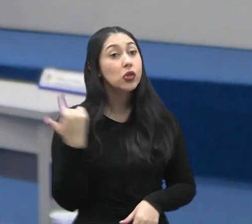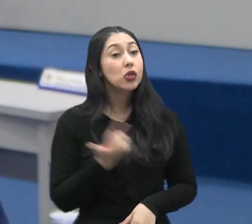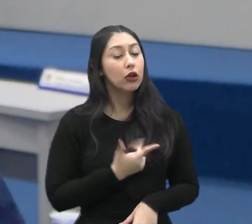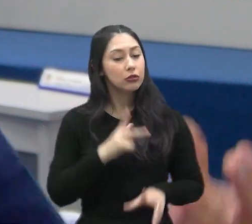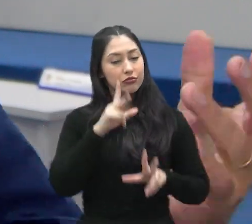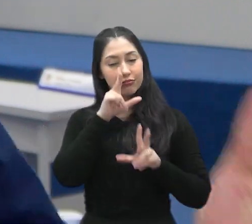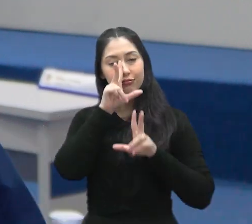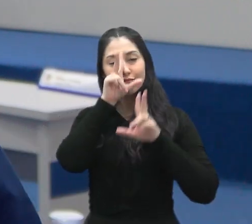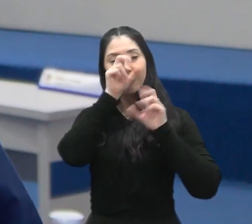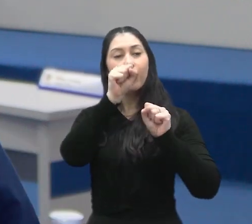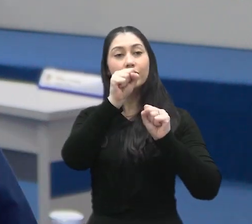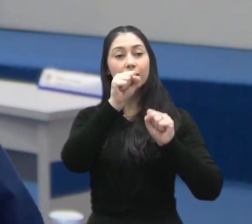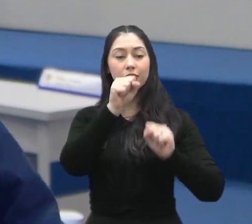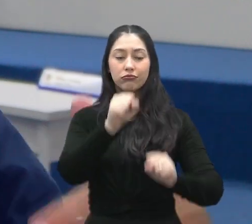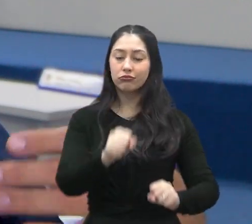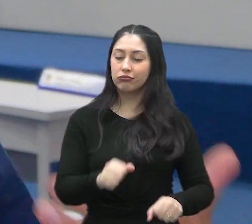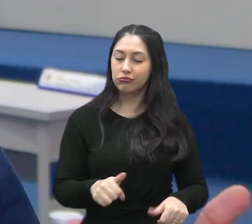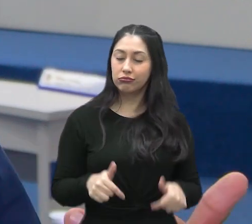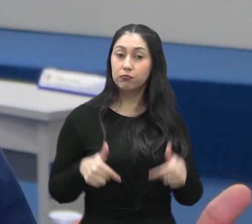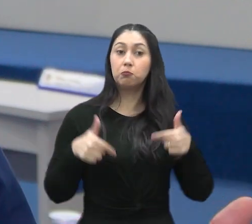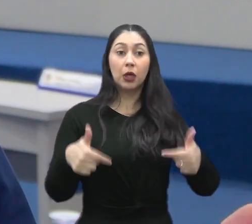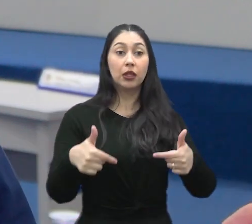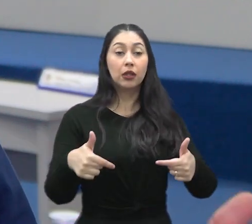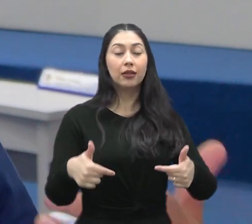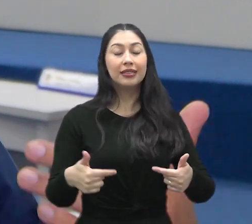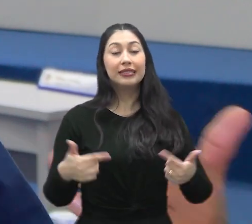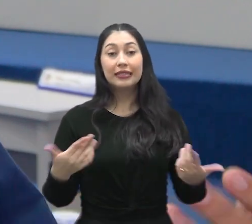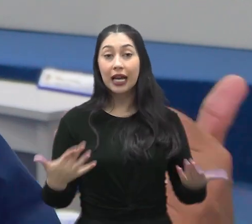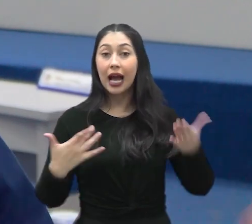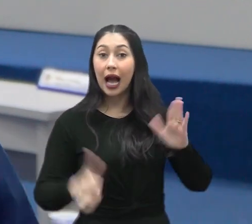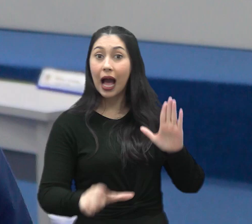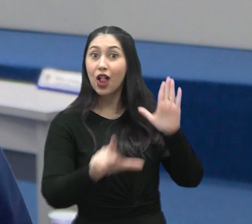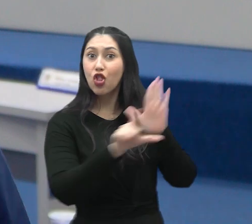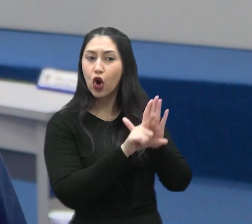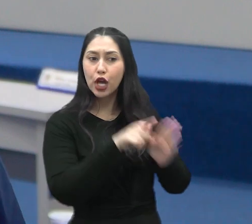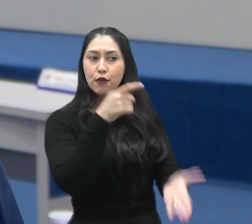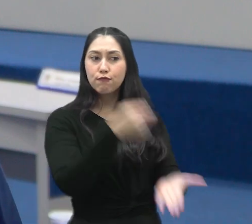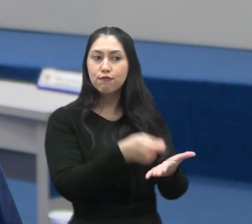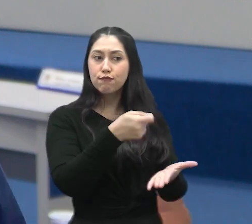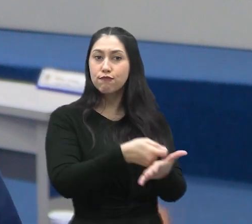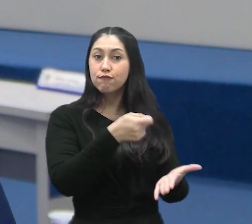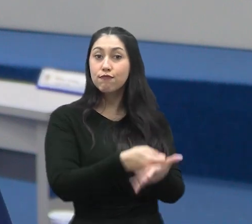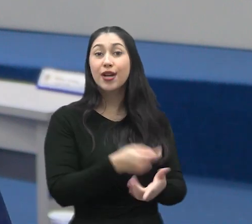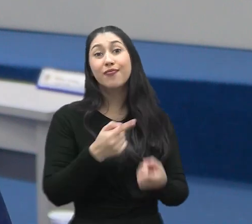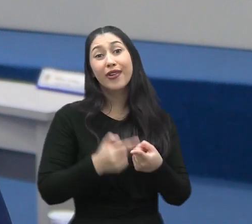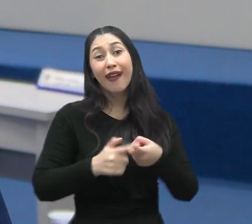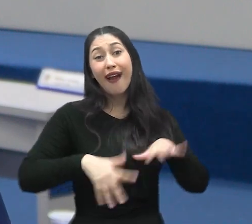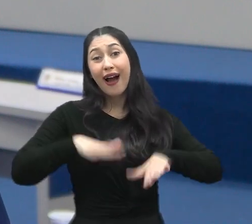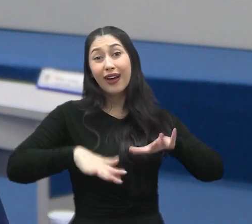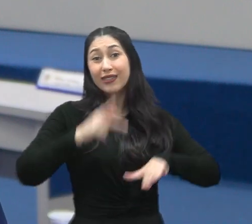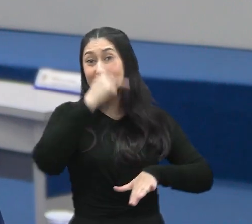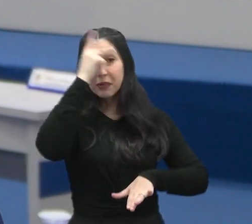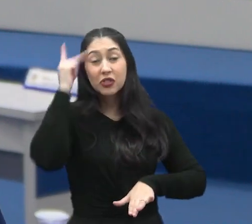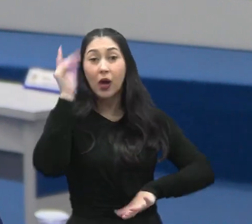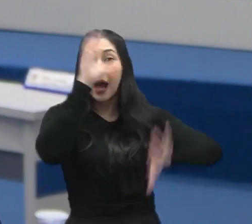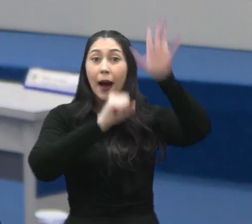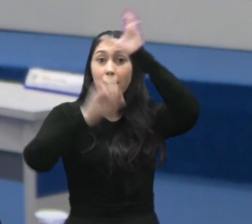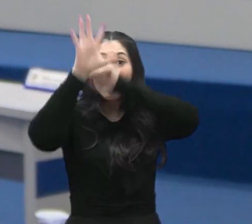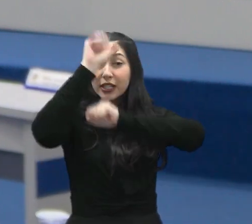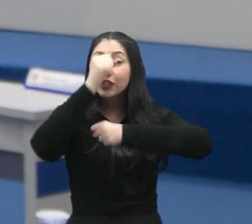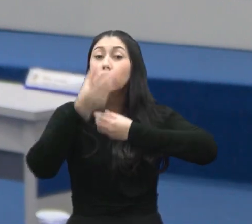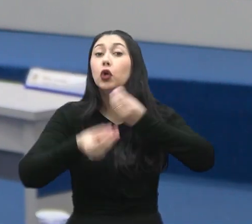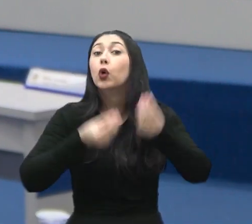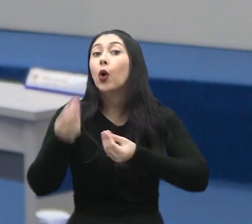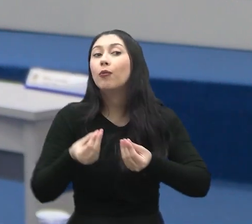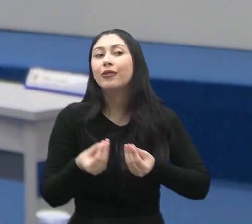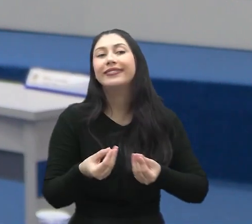a gente ia resistir mais, a gente ia ter mais força. A lei vem com uma cobrança mais incisiva, porque para muitas pessoas,